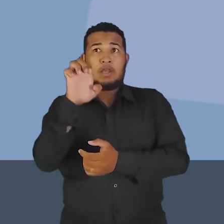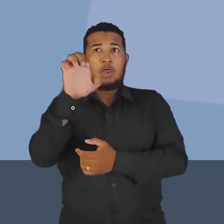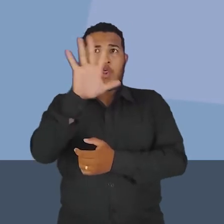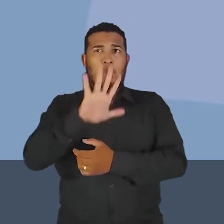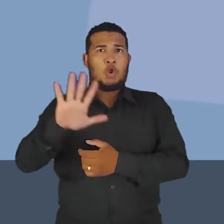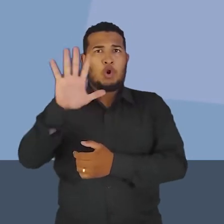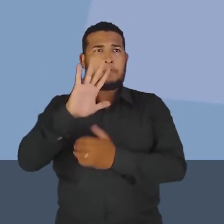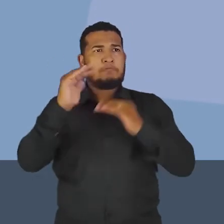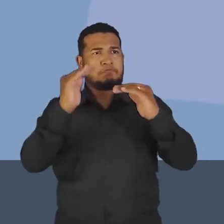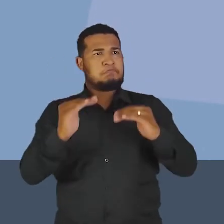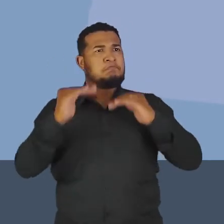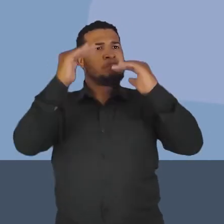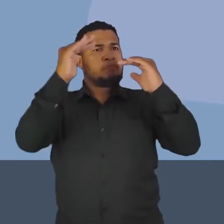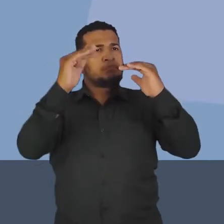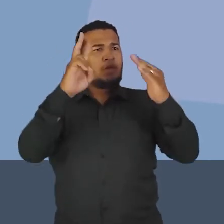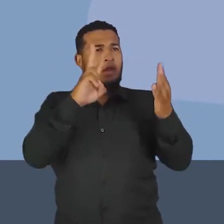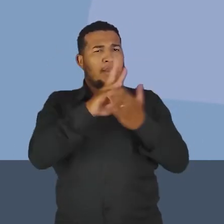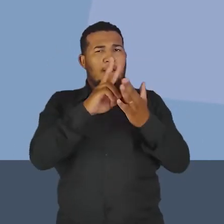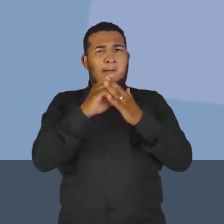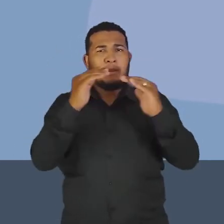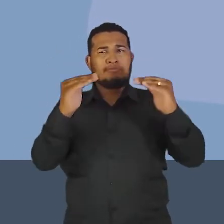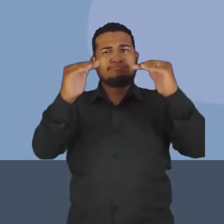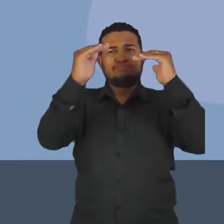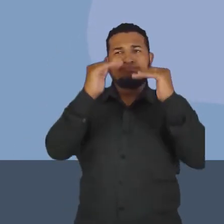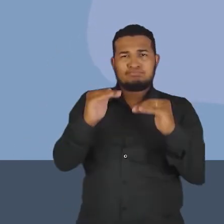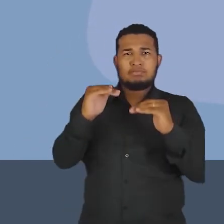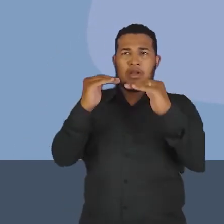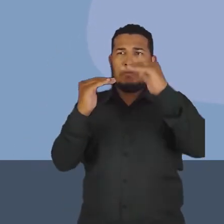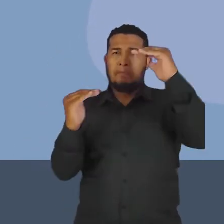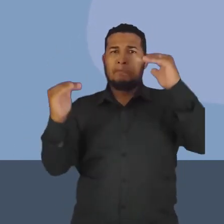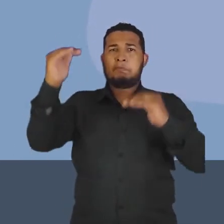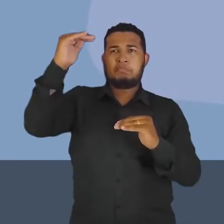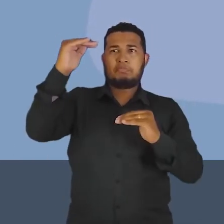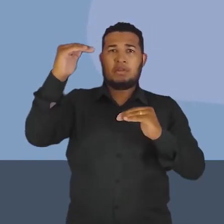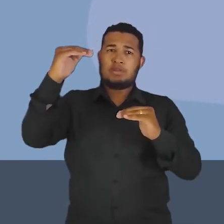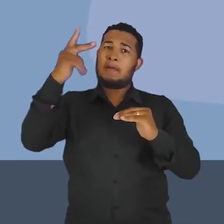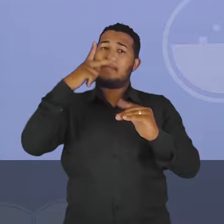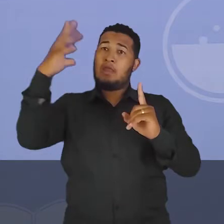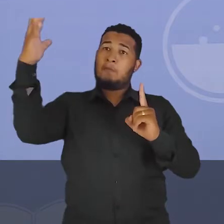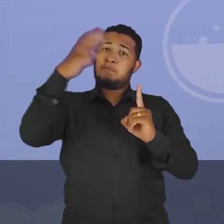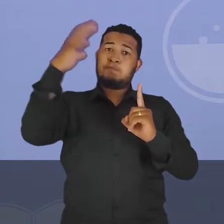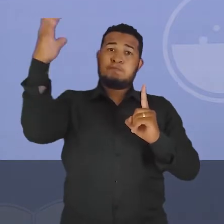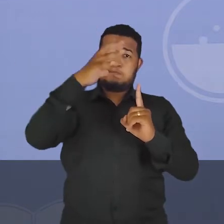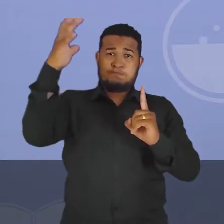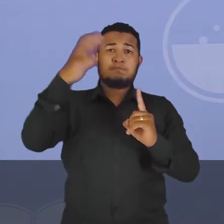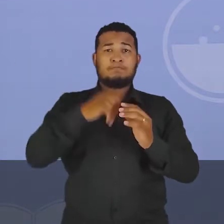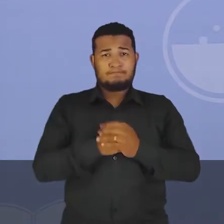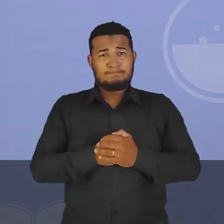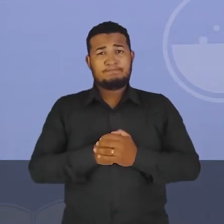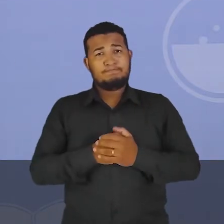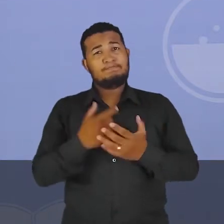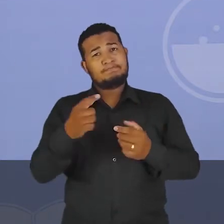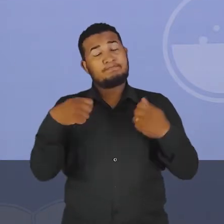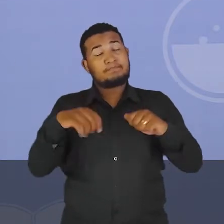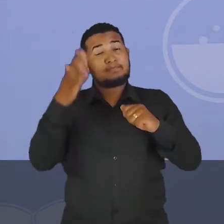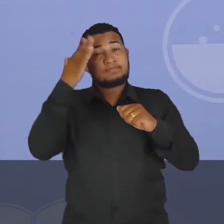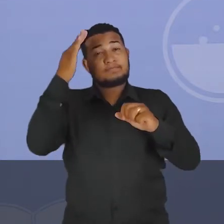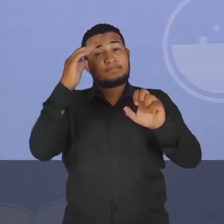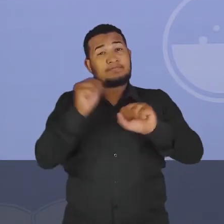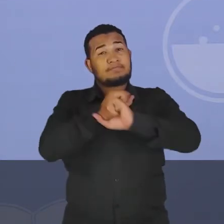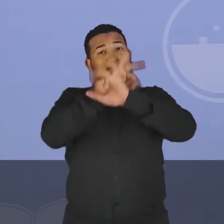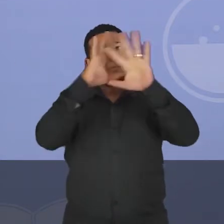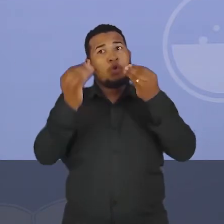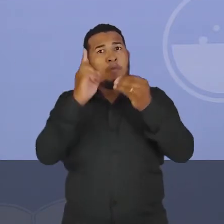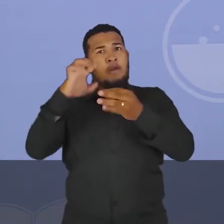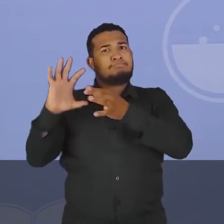como o povo que está sendo catequizado, que está sendo influenciado por essa cultura, né? A gente tem que entender um pouco o